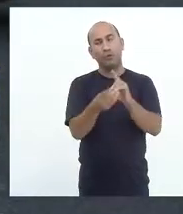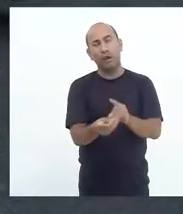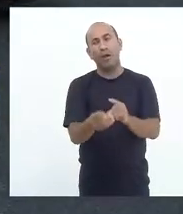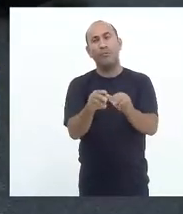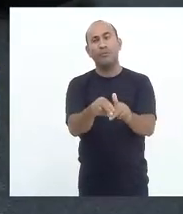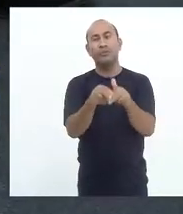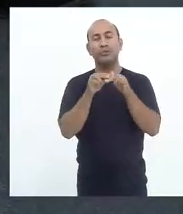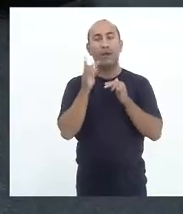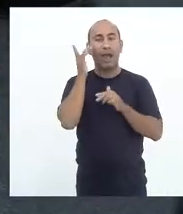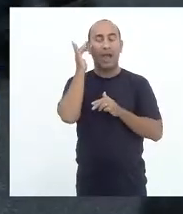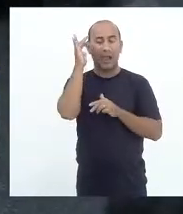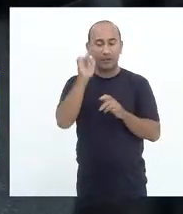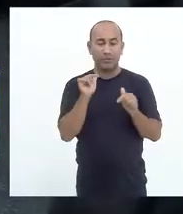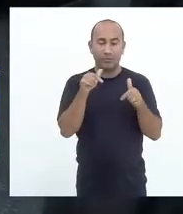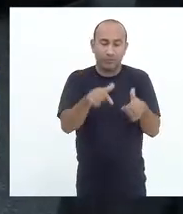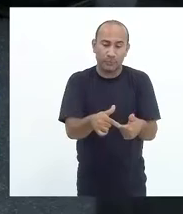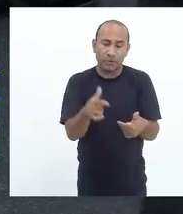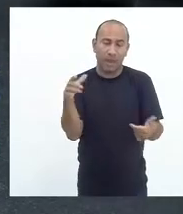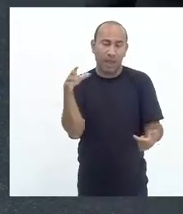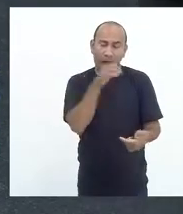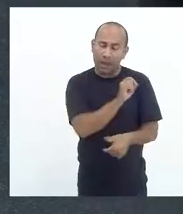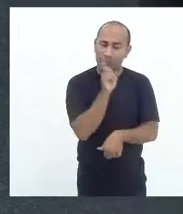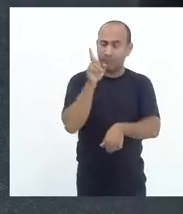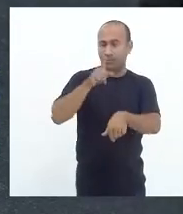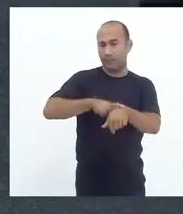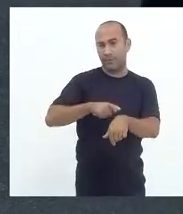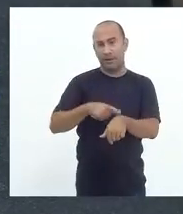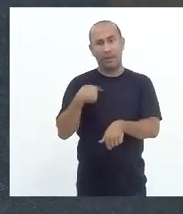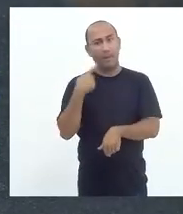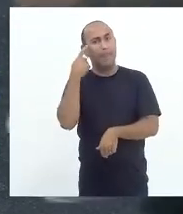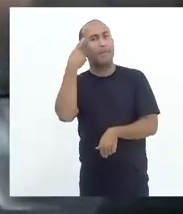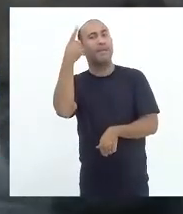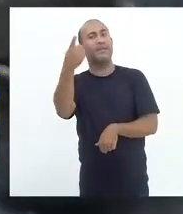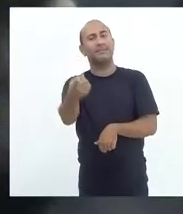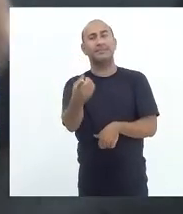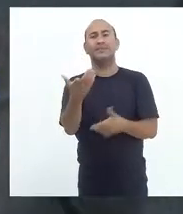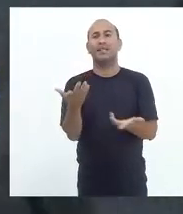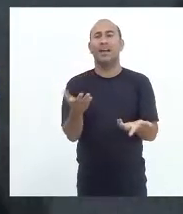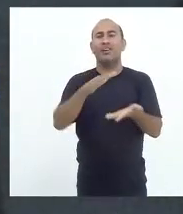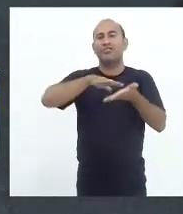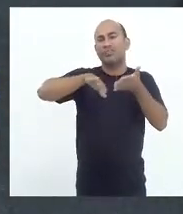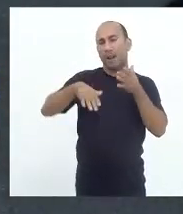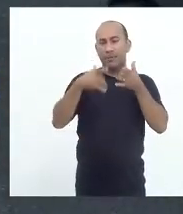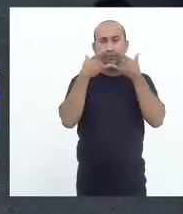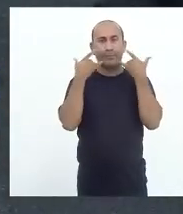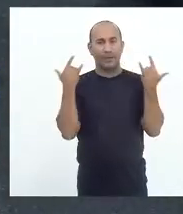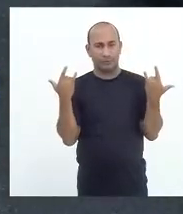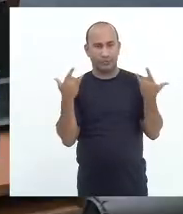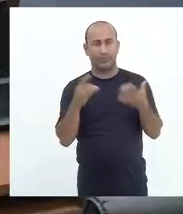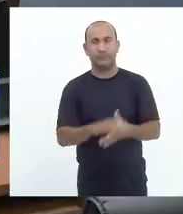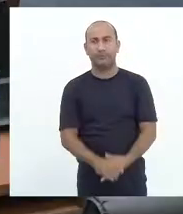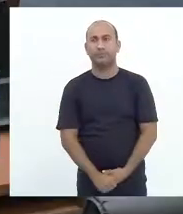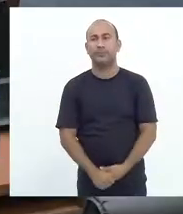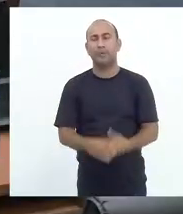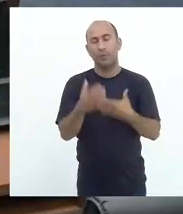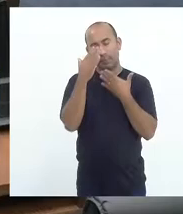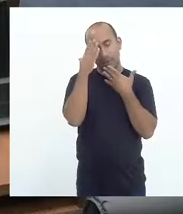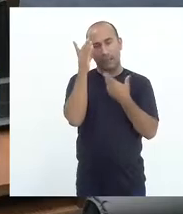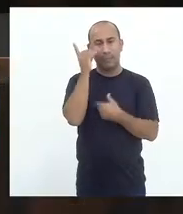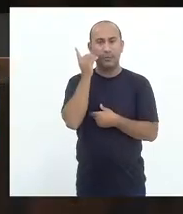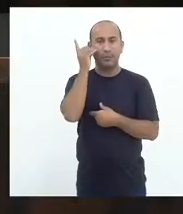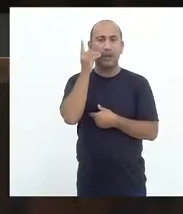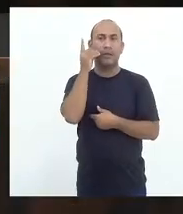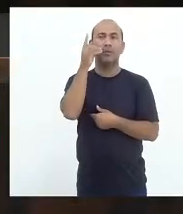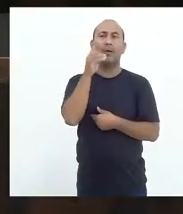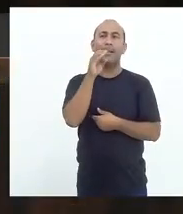que é precipitado nesse momento se pensar em flexibilização e retirada de máscaras. Obrigada, deputada Marta